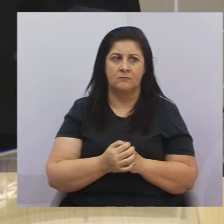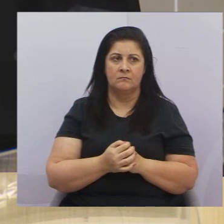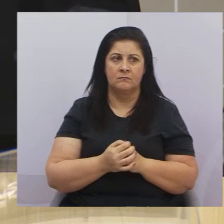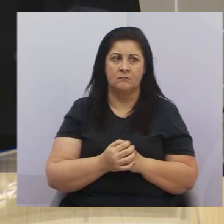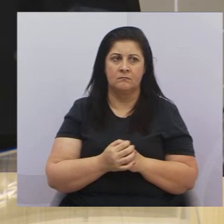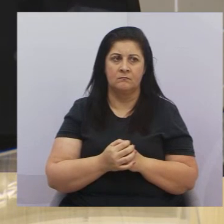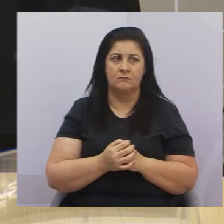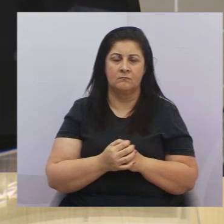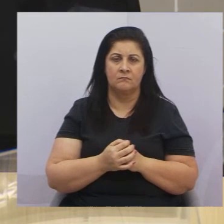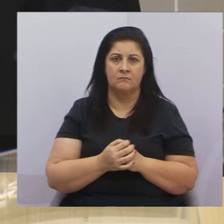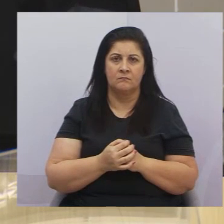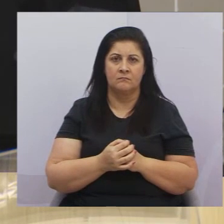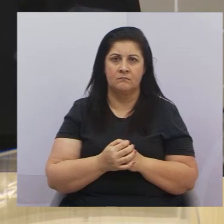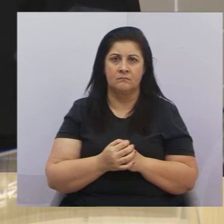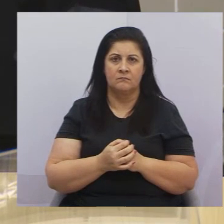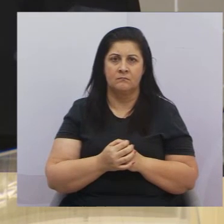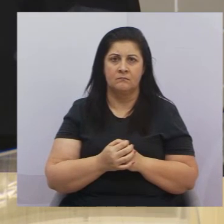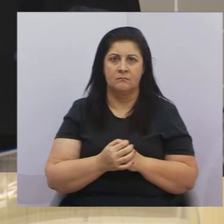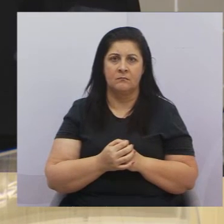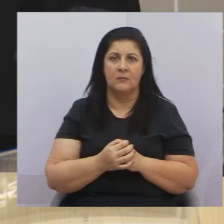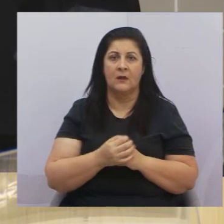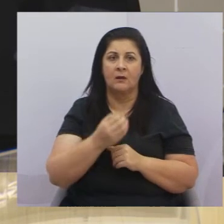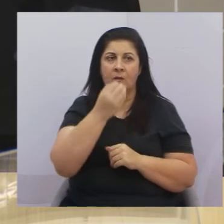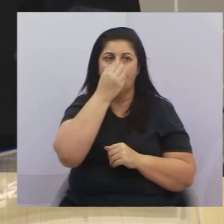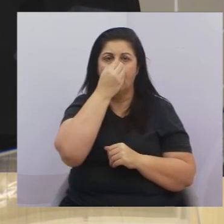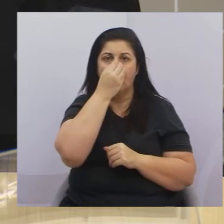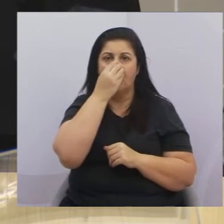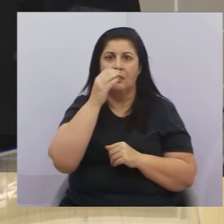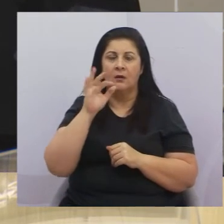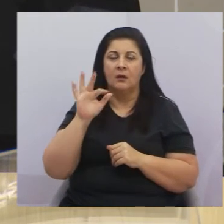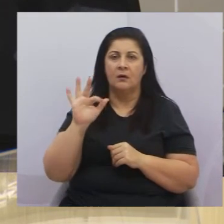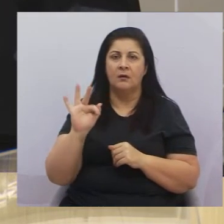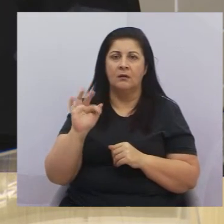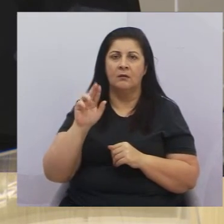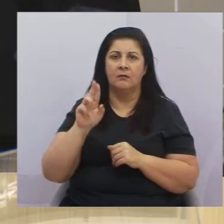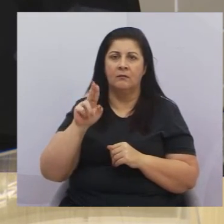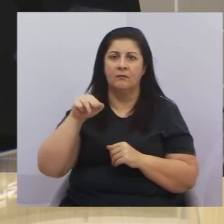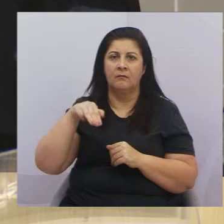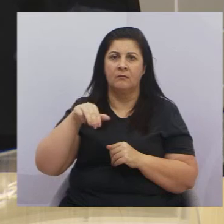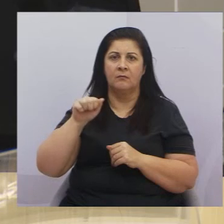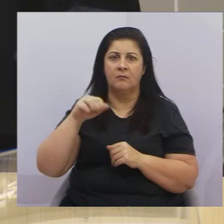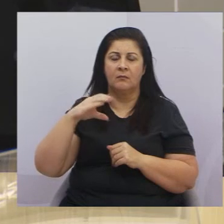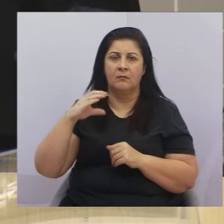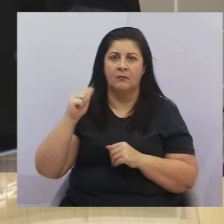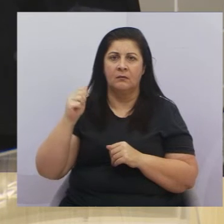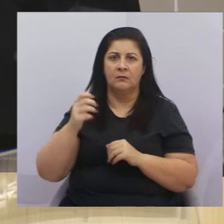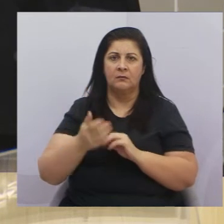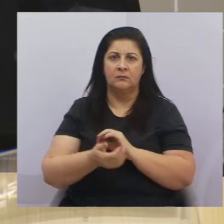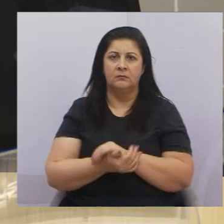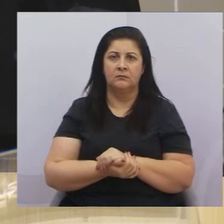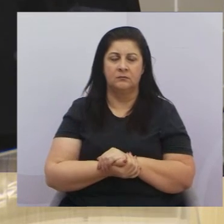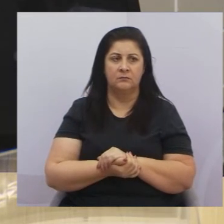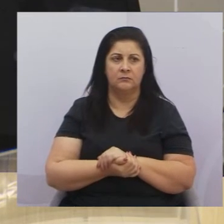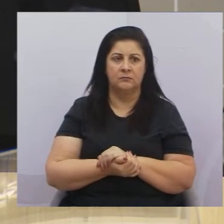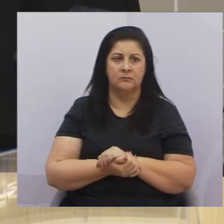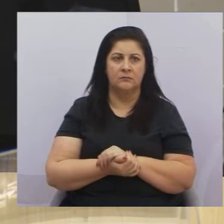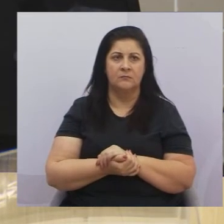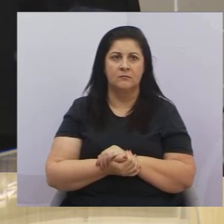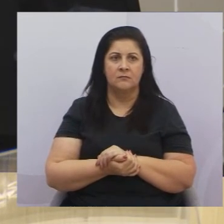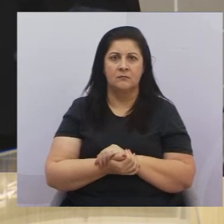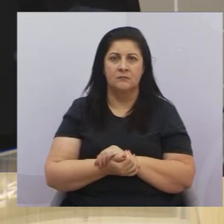Palácio Fumaça. Voto formulado pelos vereadores Hernani Barreto, Luiz Flávio, Edgar